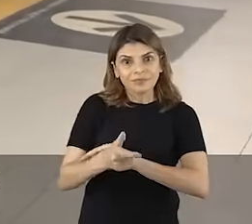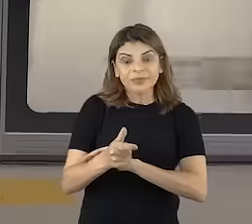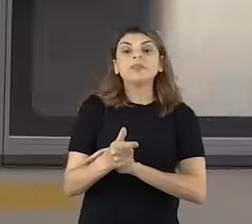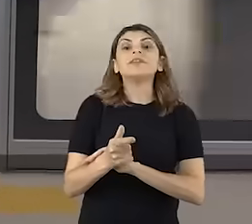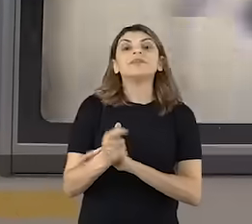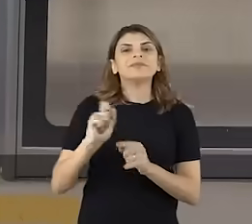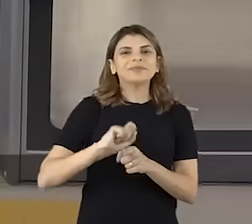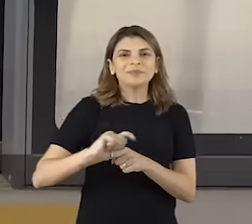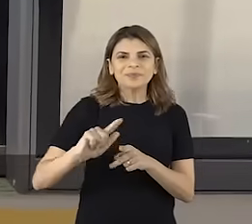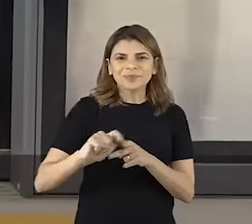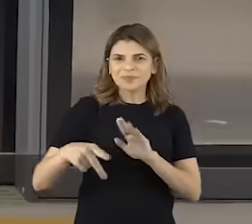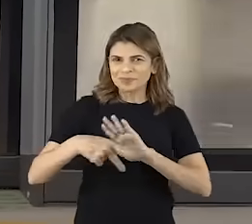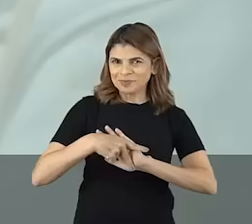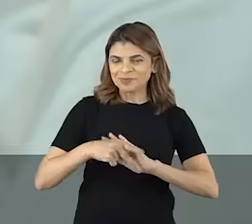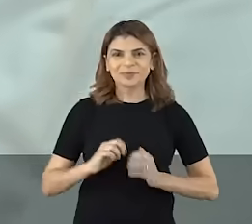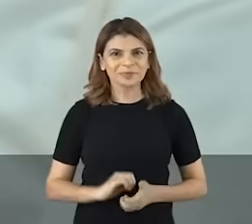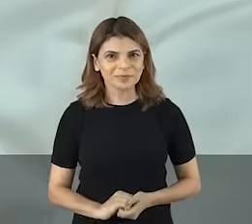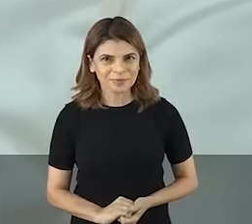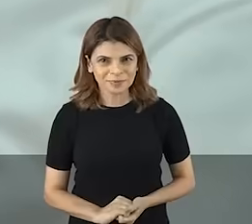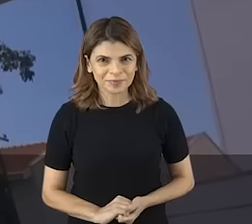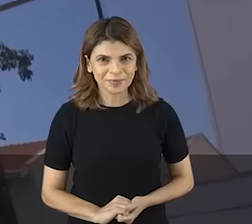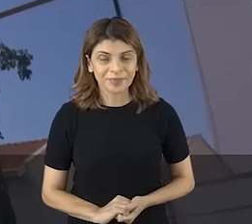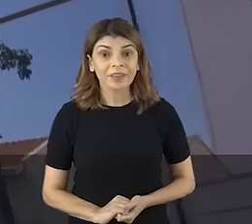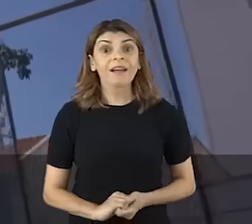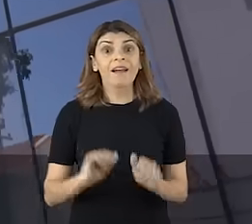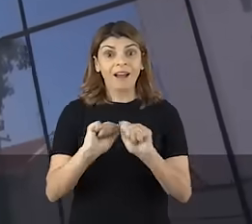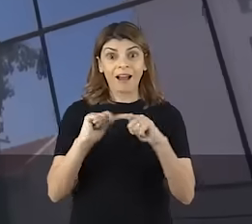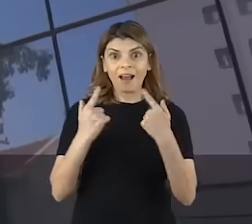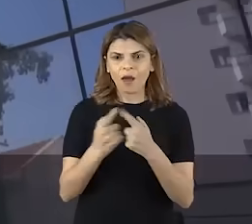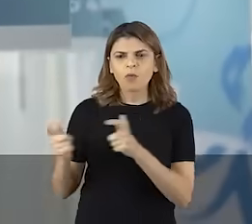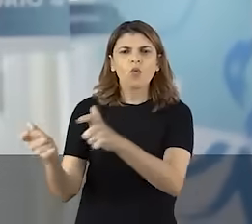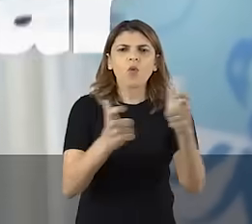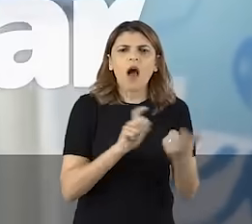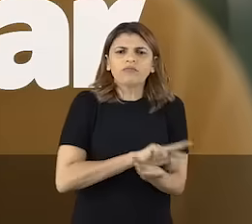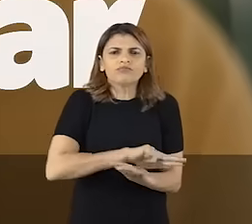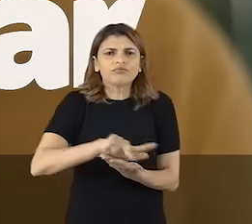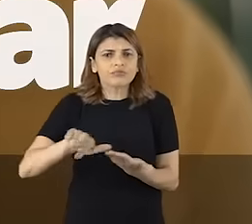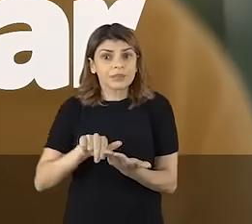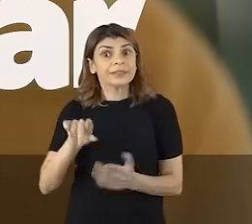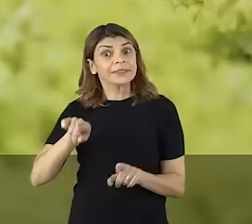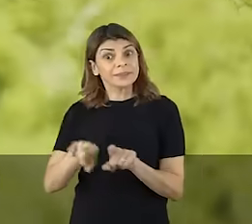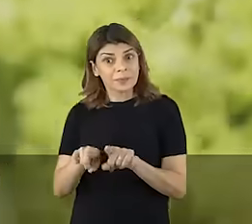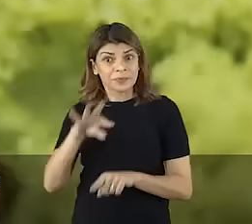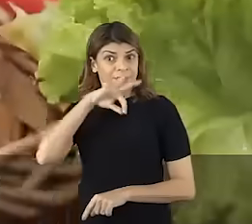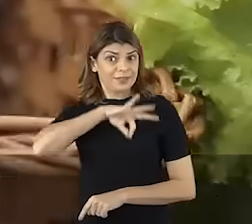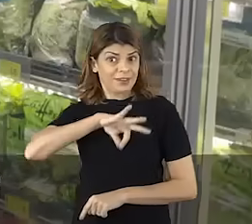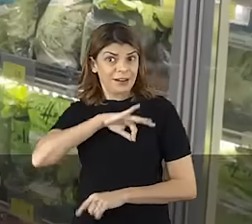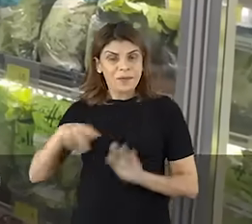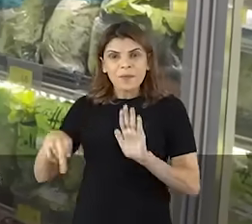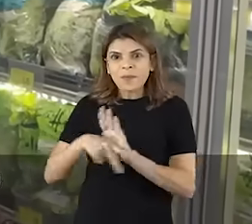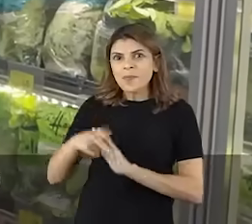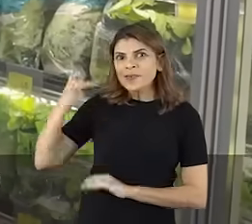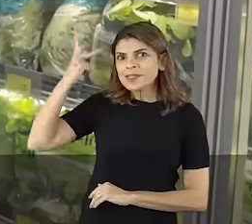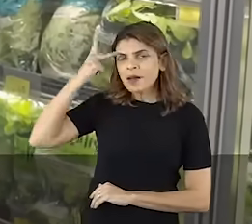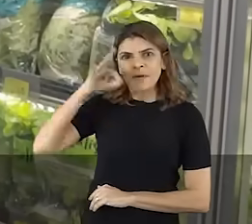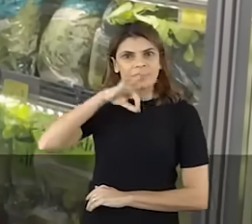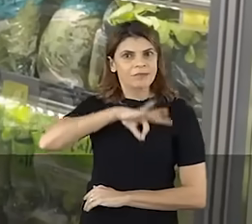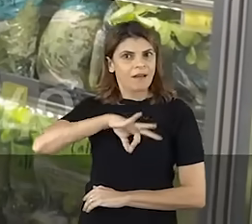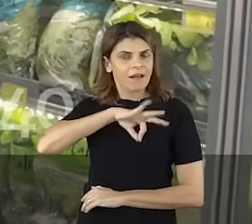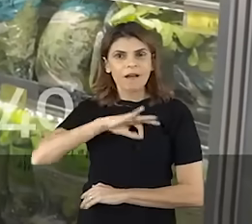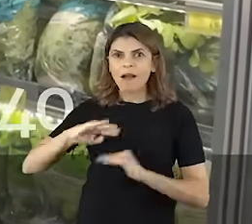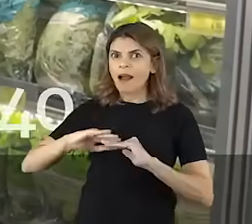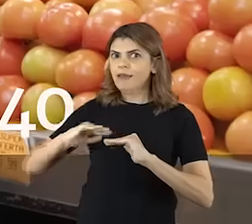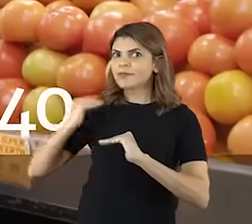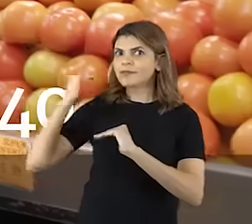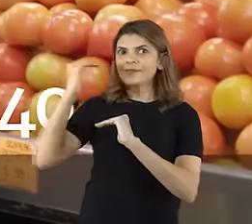do financiamento para ampliação das linhas. O trabalho da Alesc está em todo lugar. Está no aumento do salário mínimo